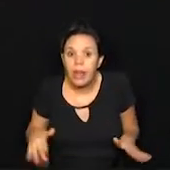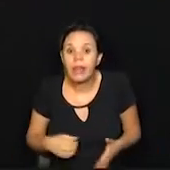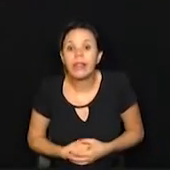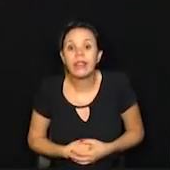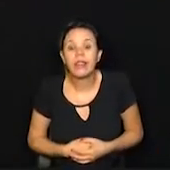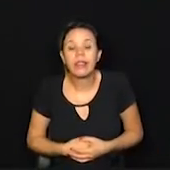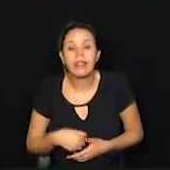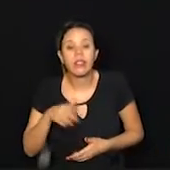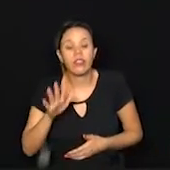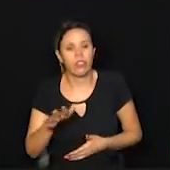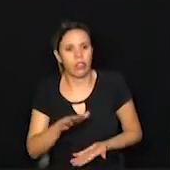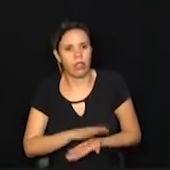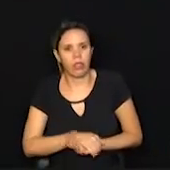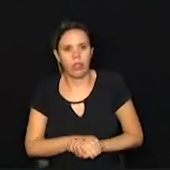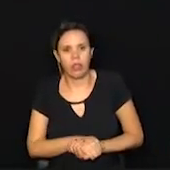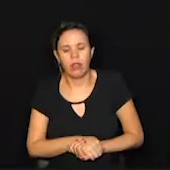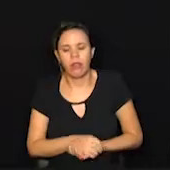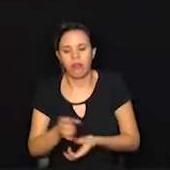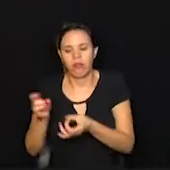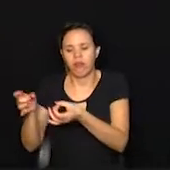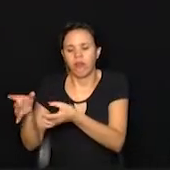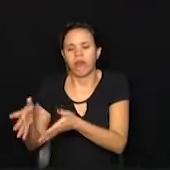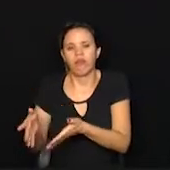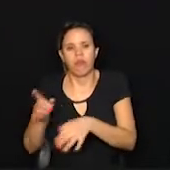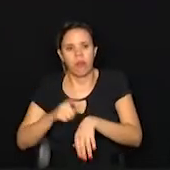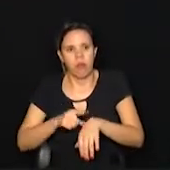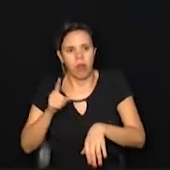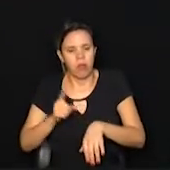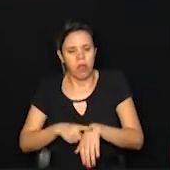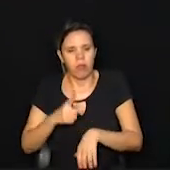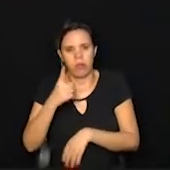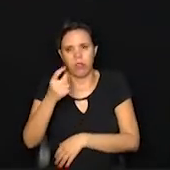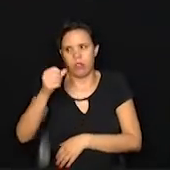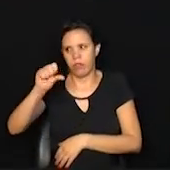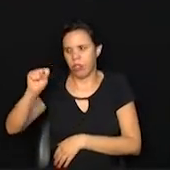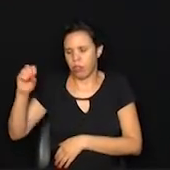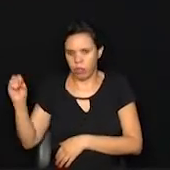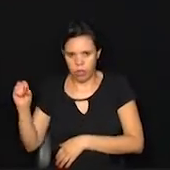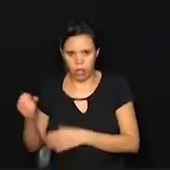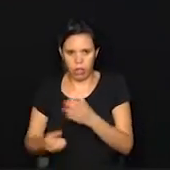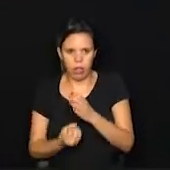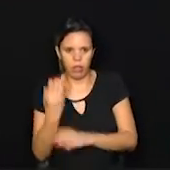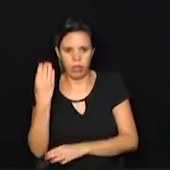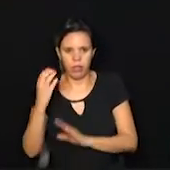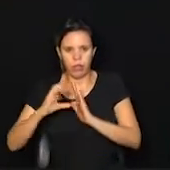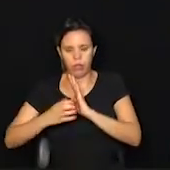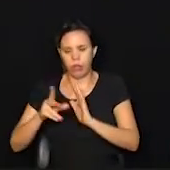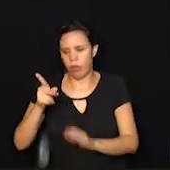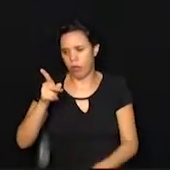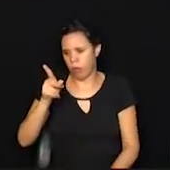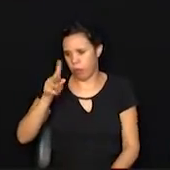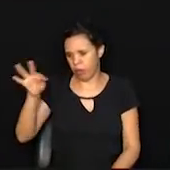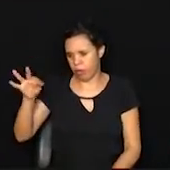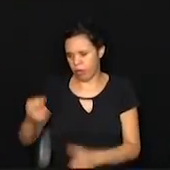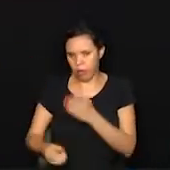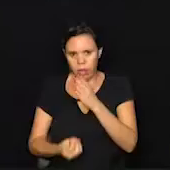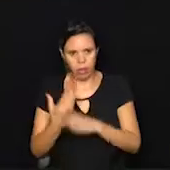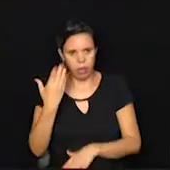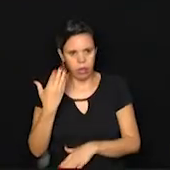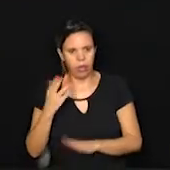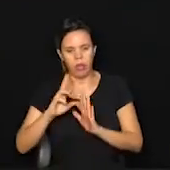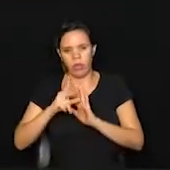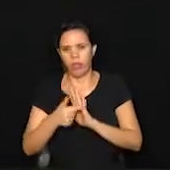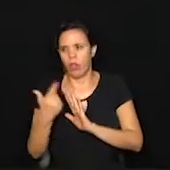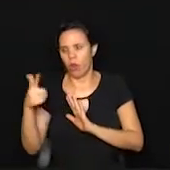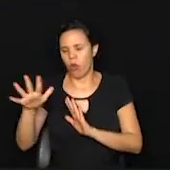ele já estão em retirada né é o momento em que nossa de 80 se Funda o PT né se criou a si se